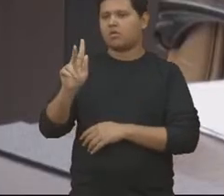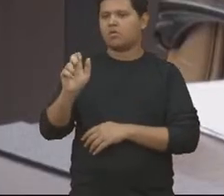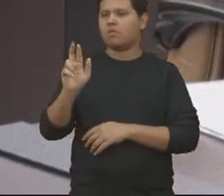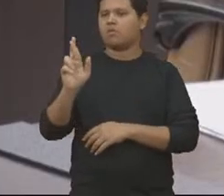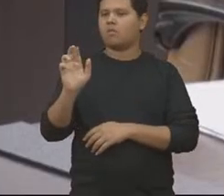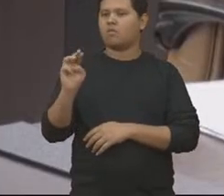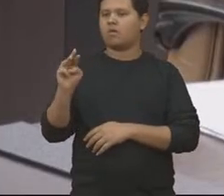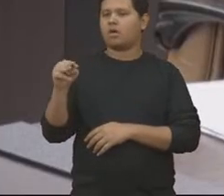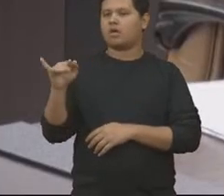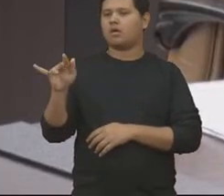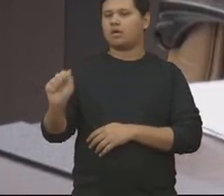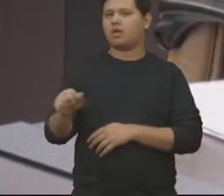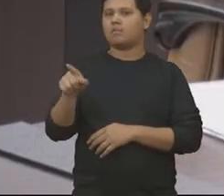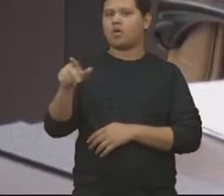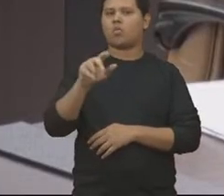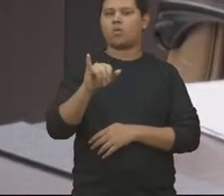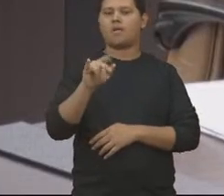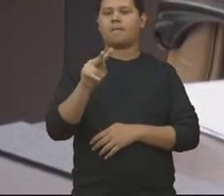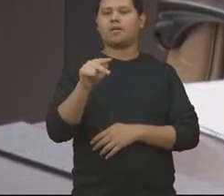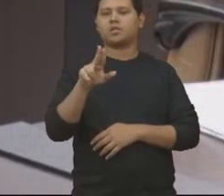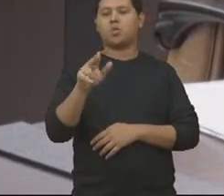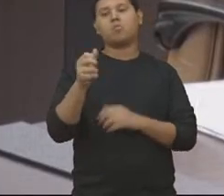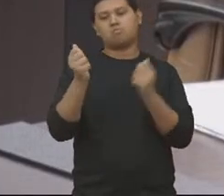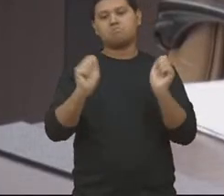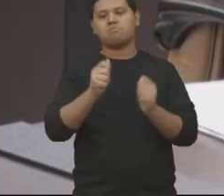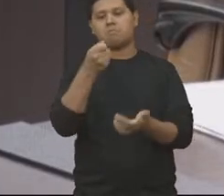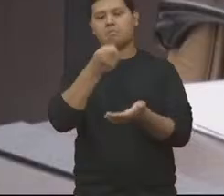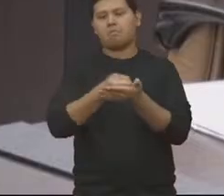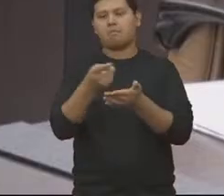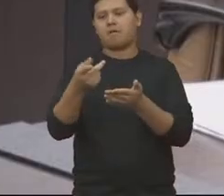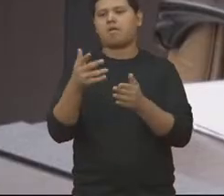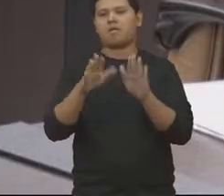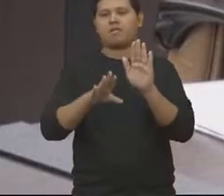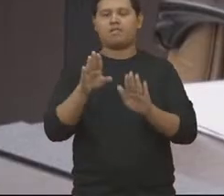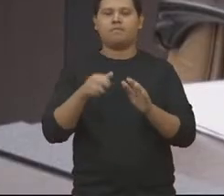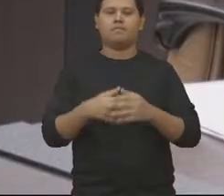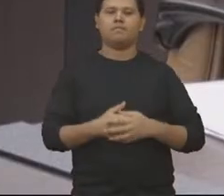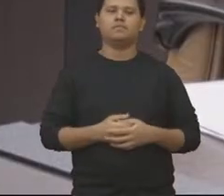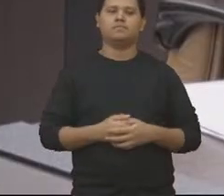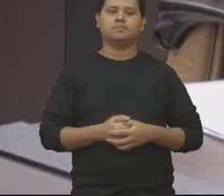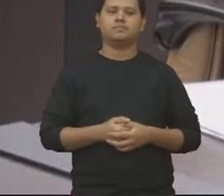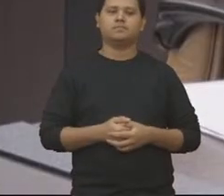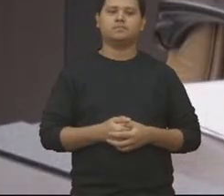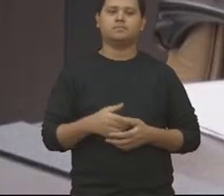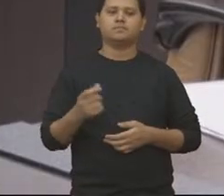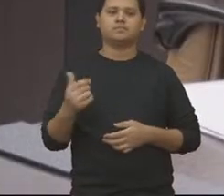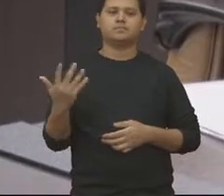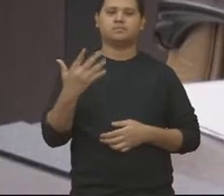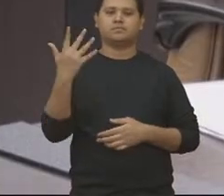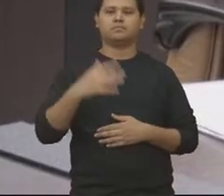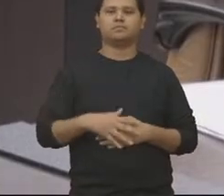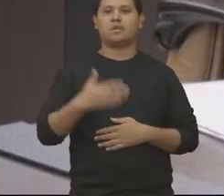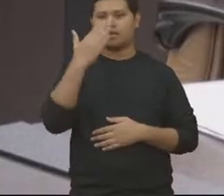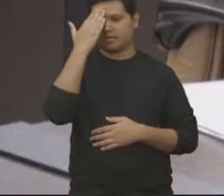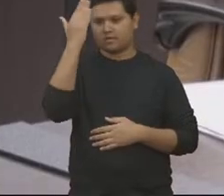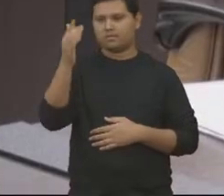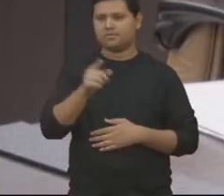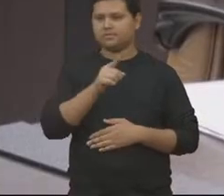talvez pague, é o que paga, porque o IPTU lá é bem salgadinho também. Bom, primeiro